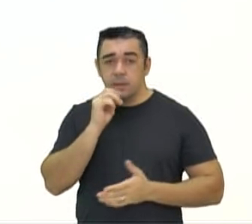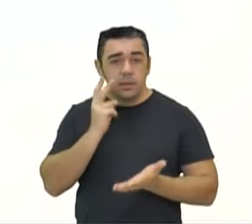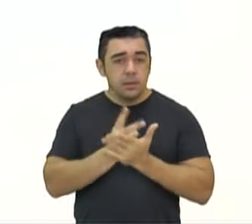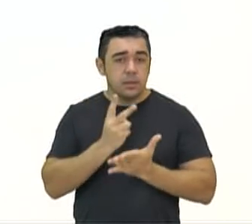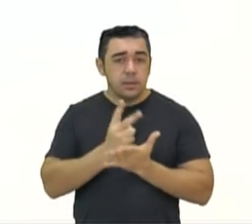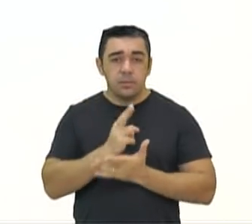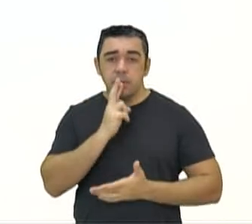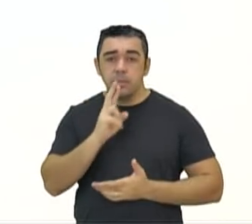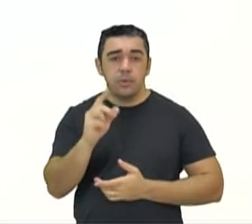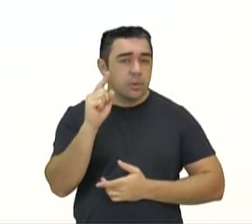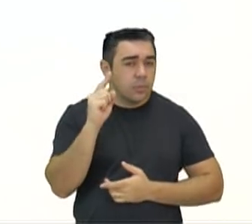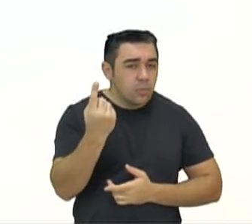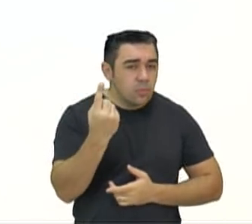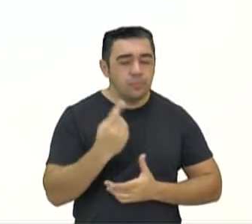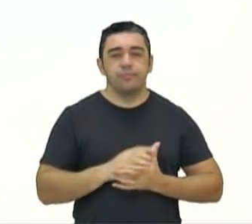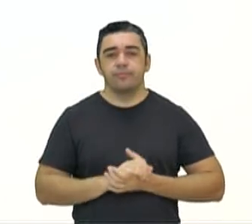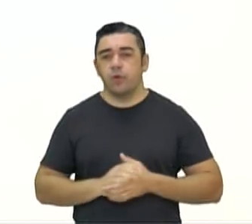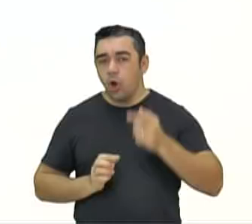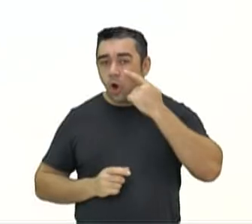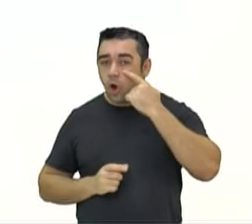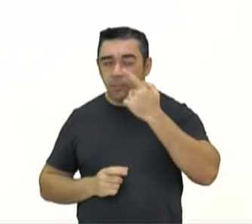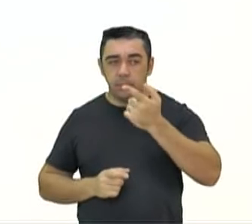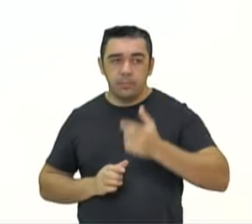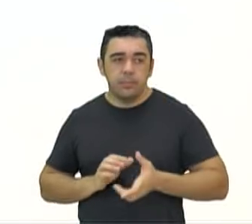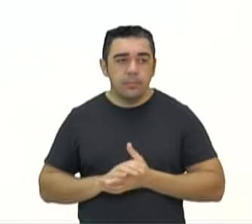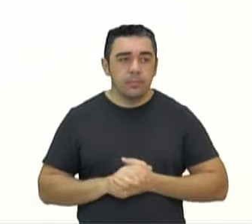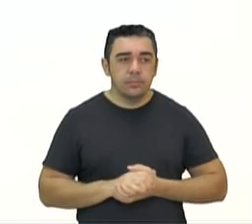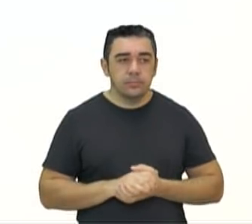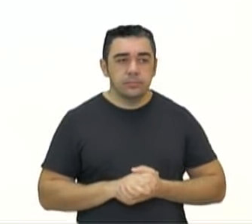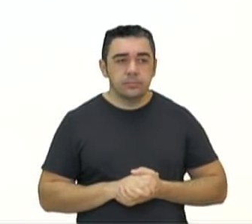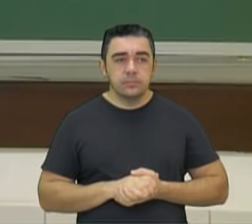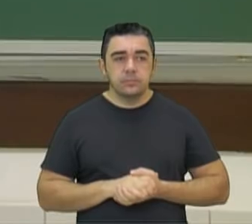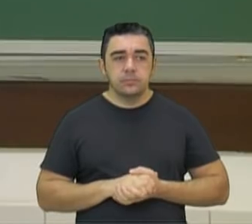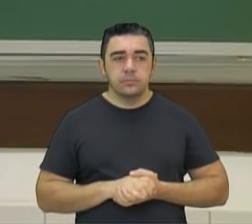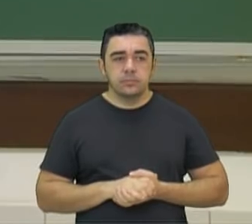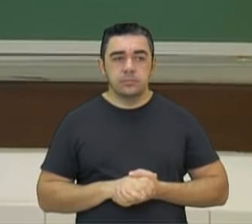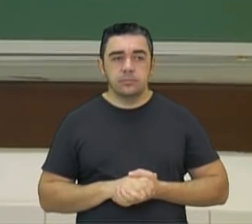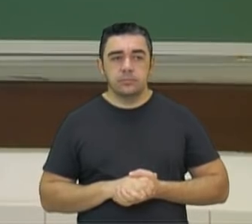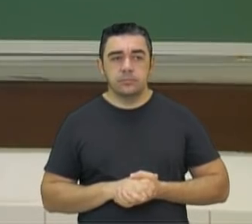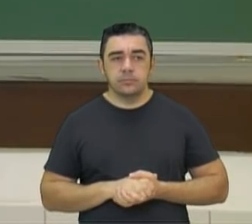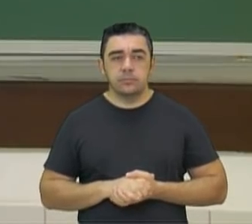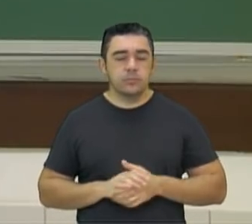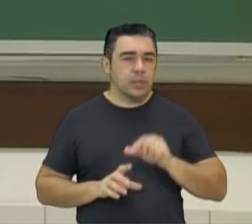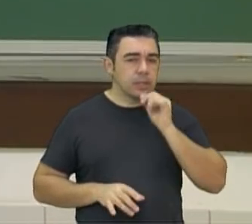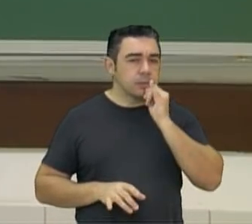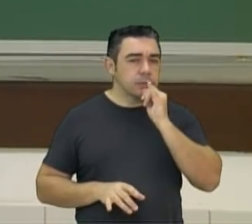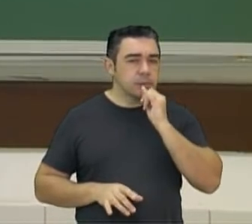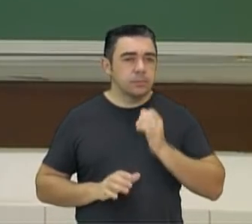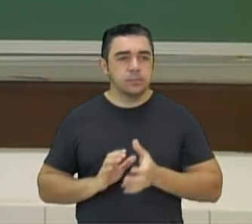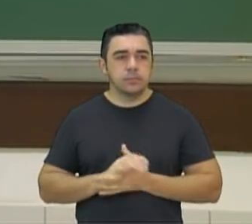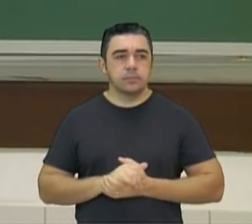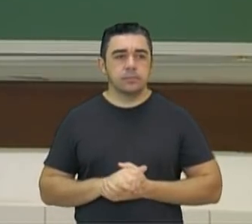sempre 1. Vamos ver um exemplo aqui? Então, aqui eu tenho que...